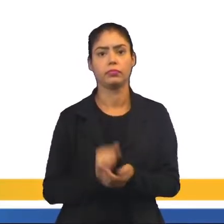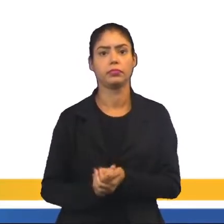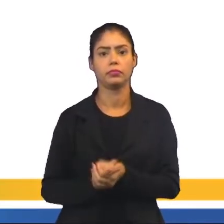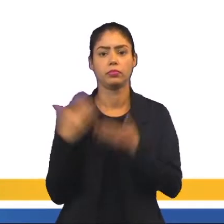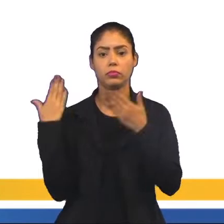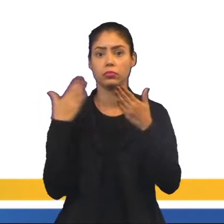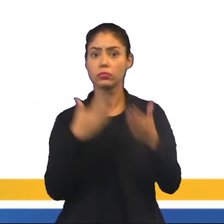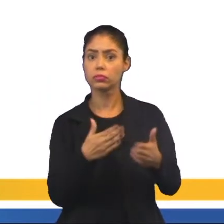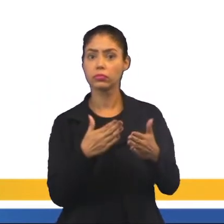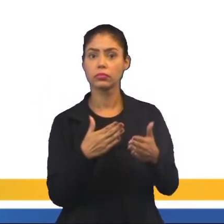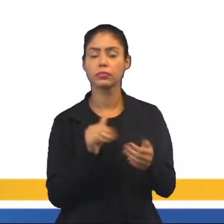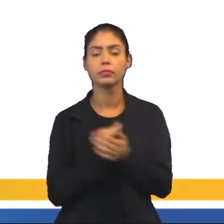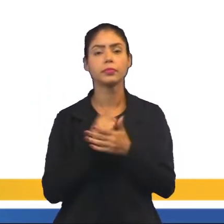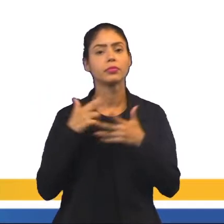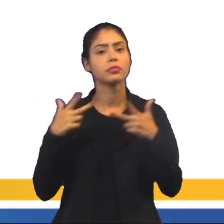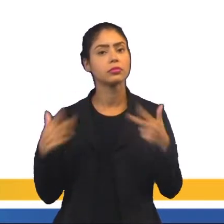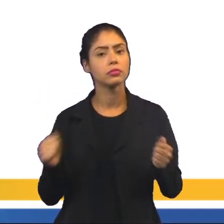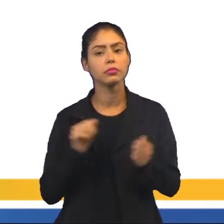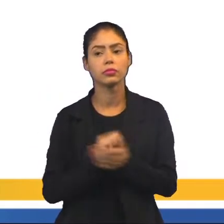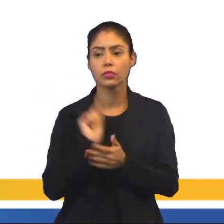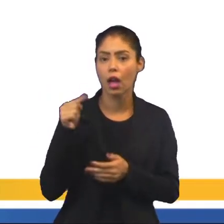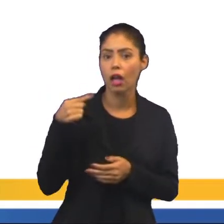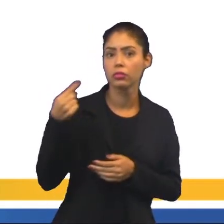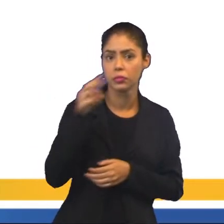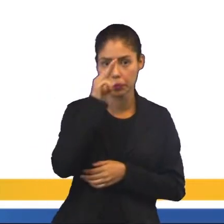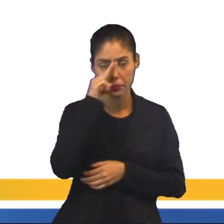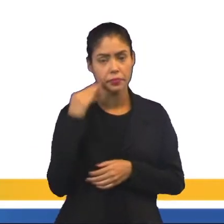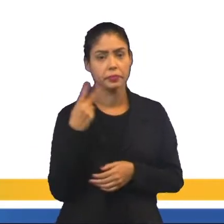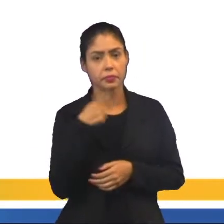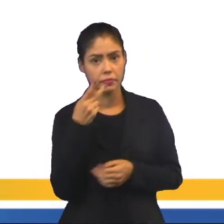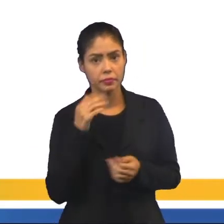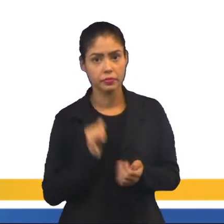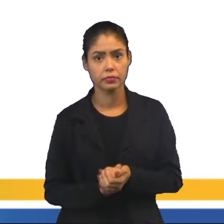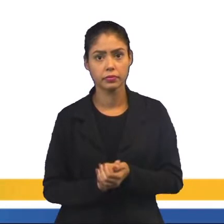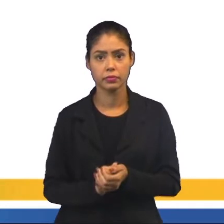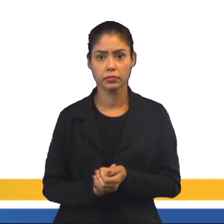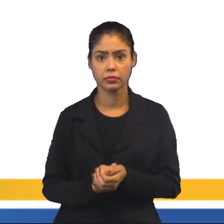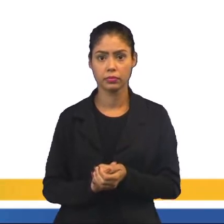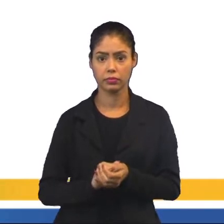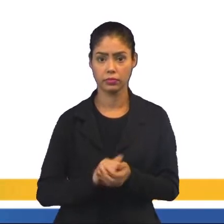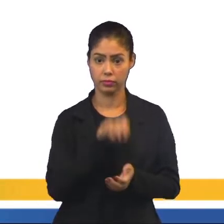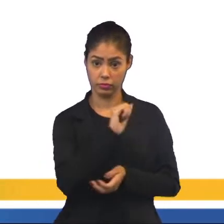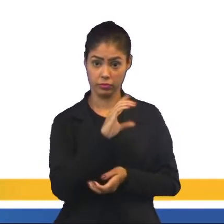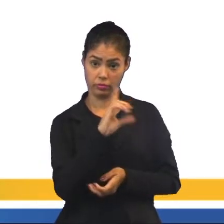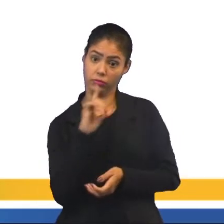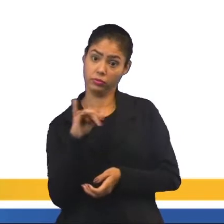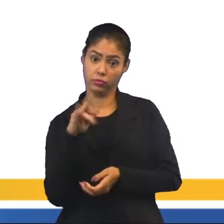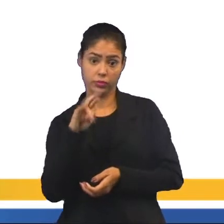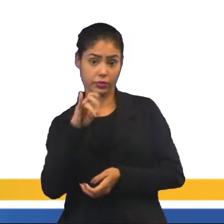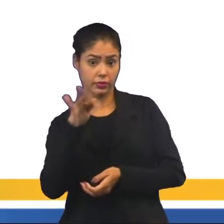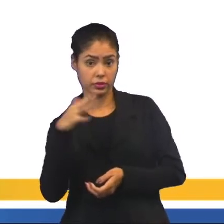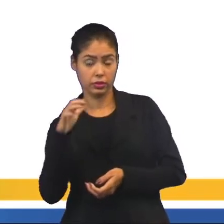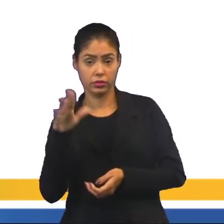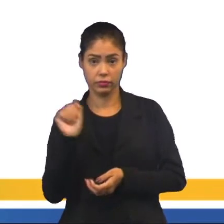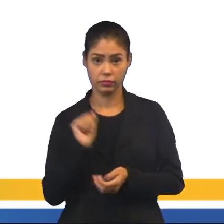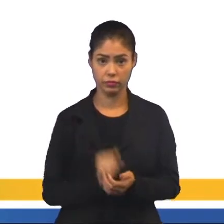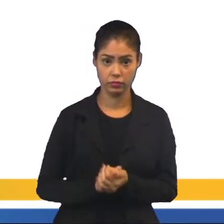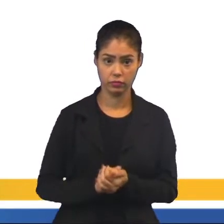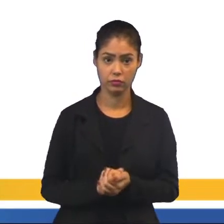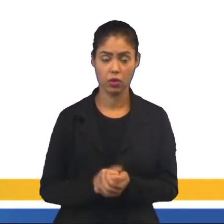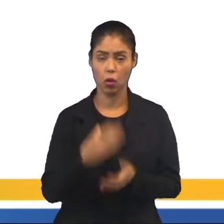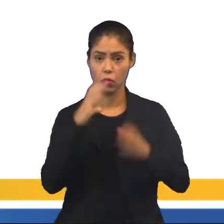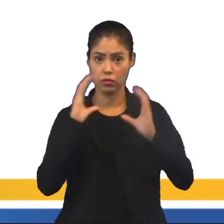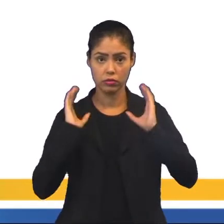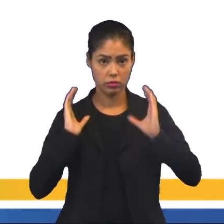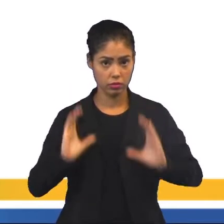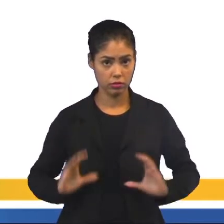objetivar-se ou tornar-se a coisa. É aquilo que Marx vai falar na obra O Capital, a coisificação. Ou seja, o